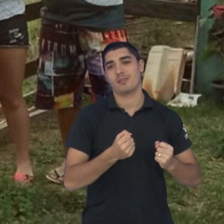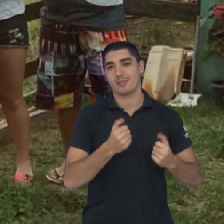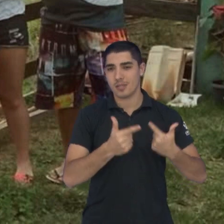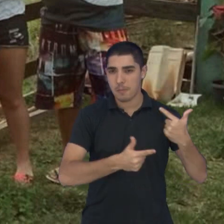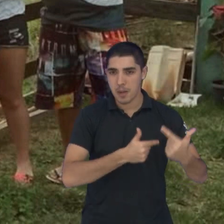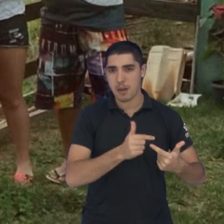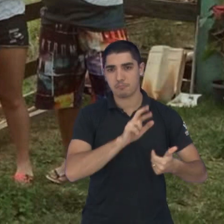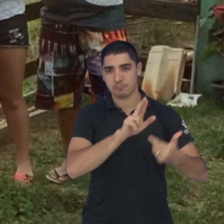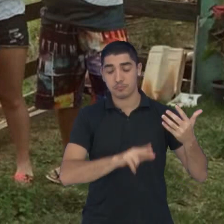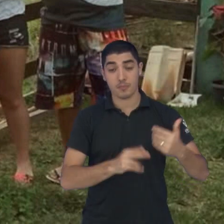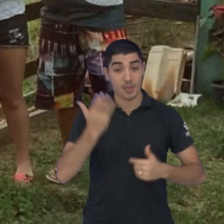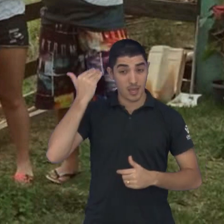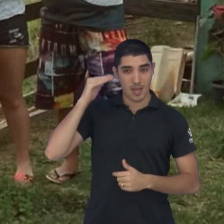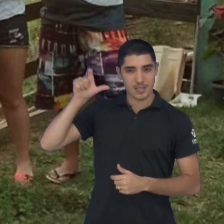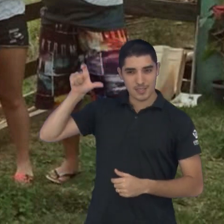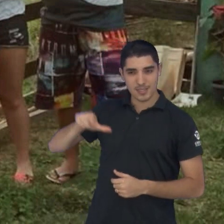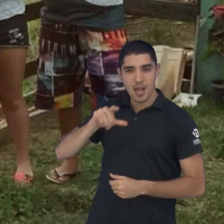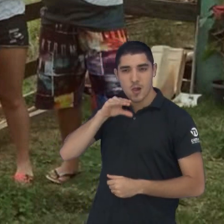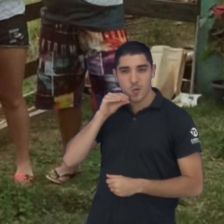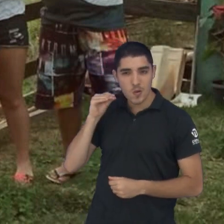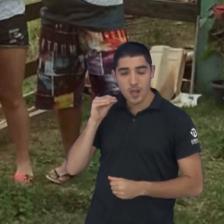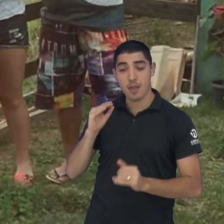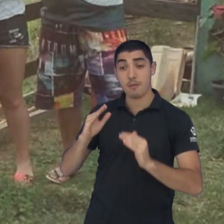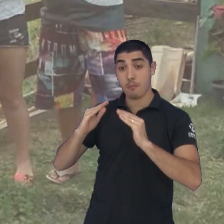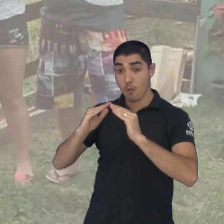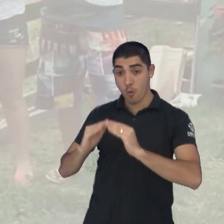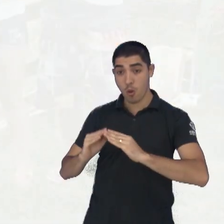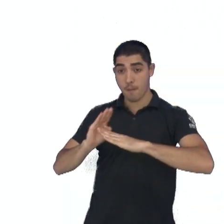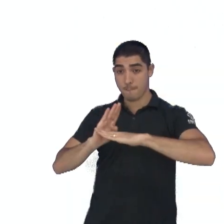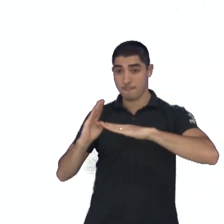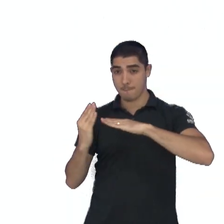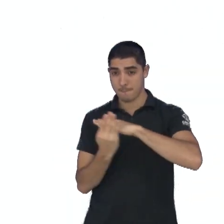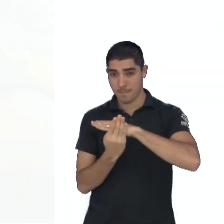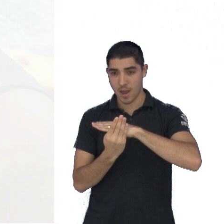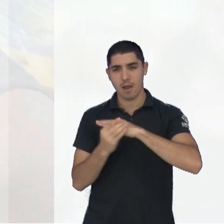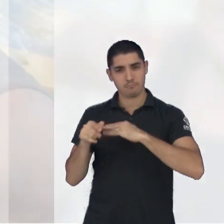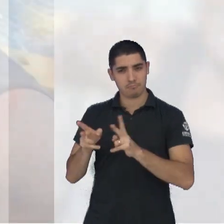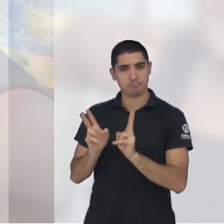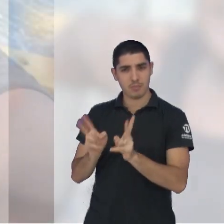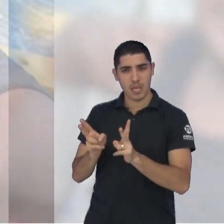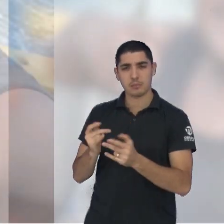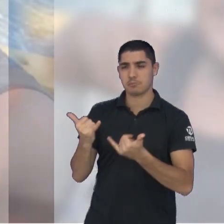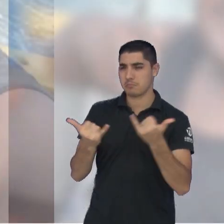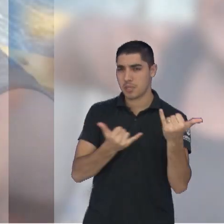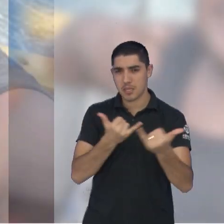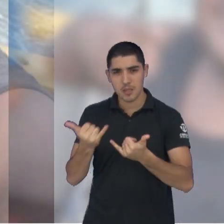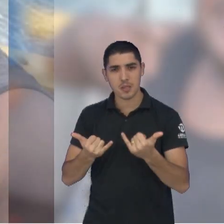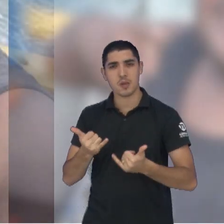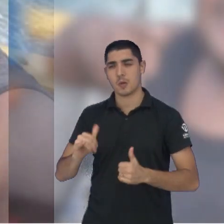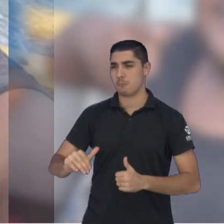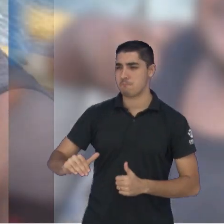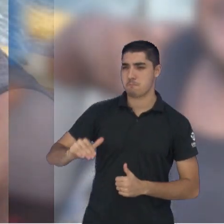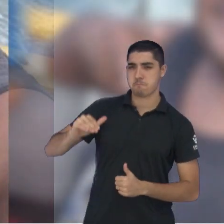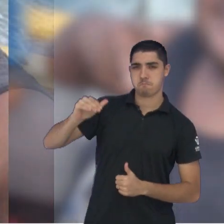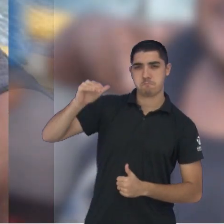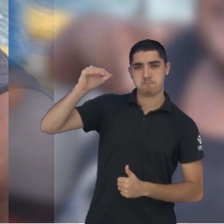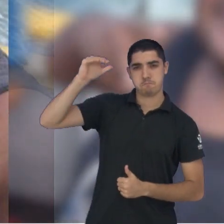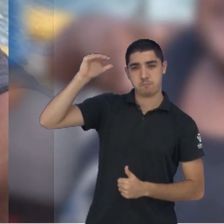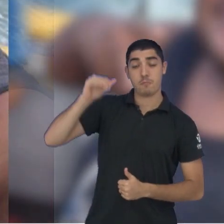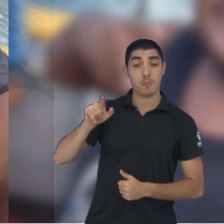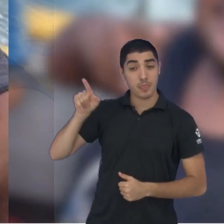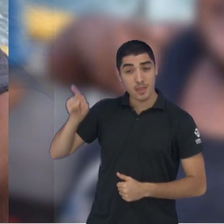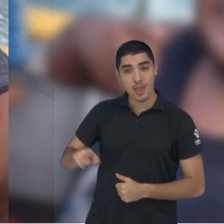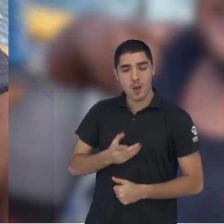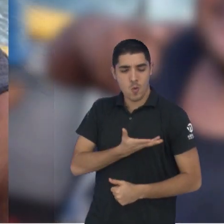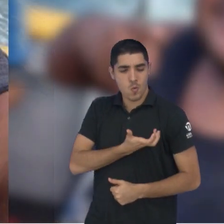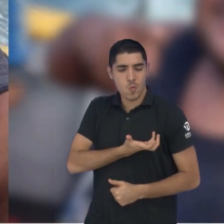Durante sua adolescência, Luiz Carlos viveu no bairro. Ali ele brincou, fez amizades e cresceu. Seu coração